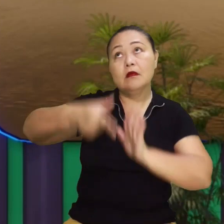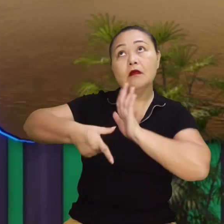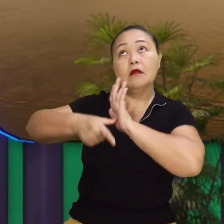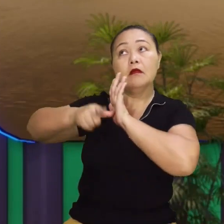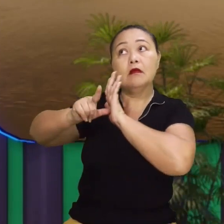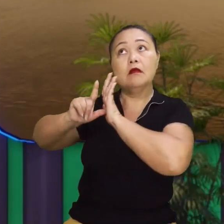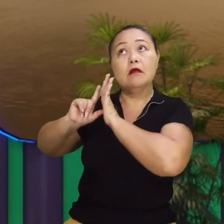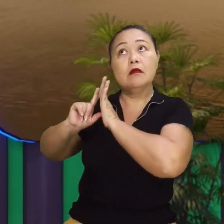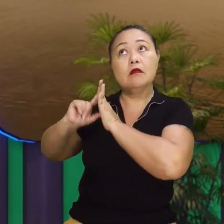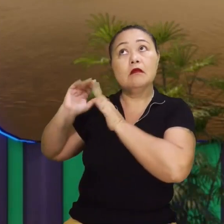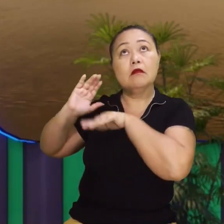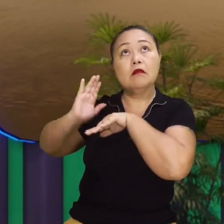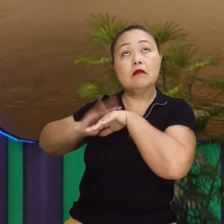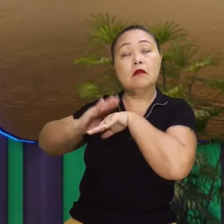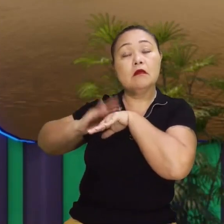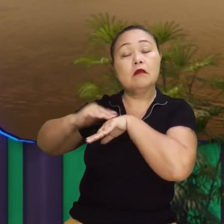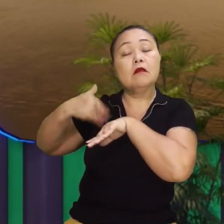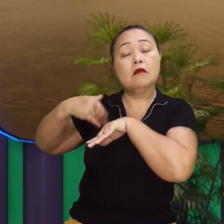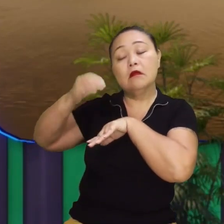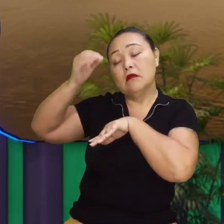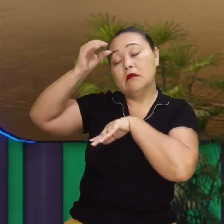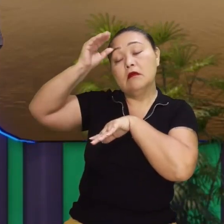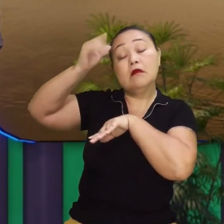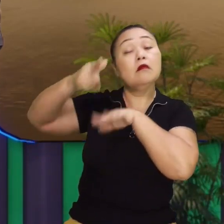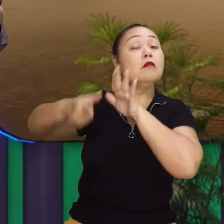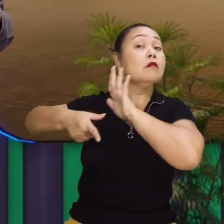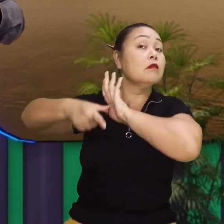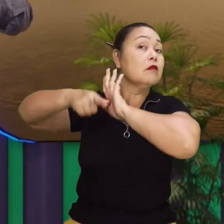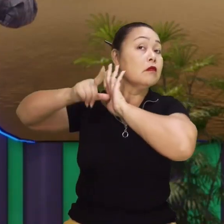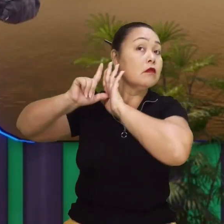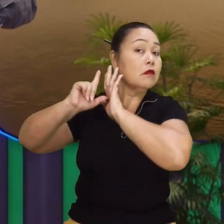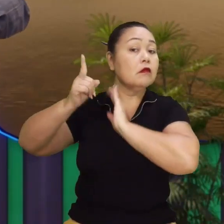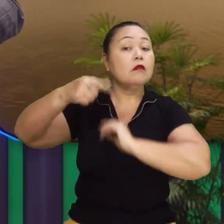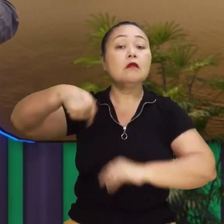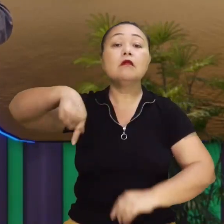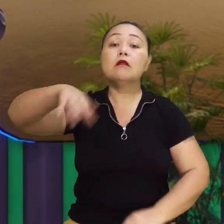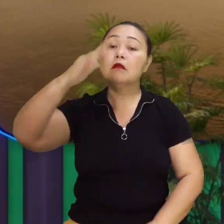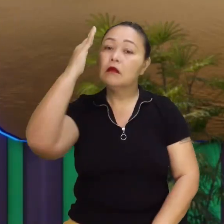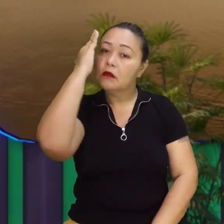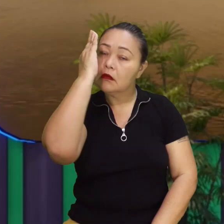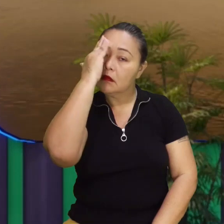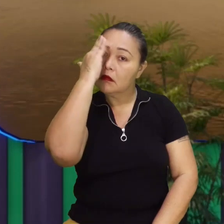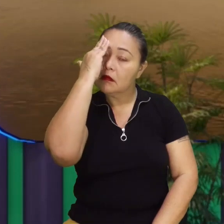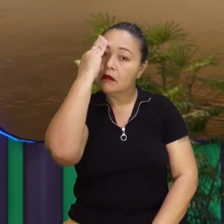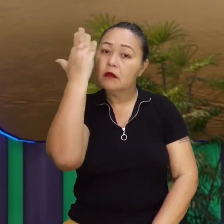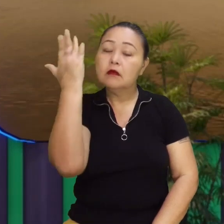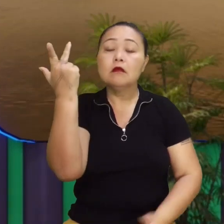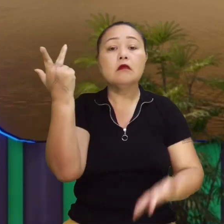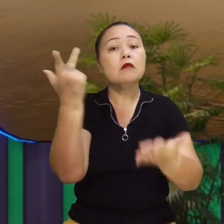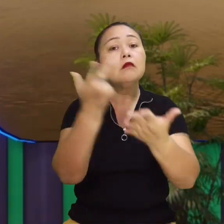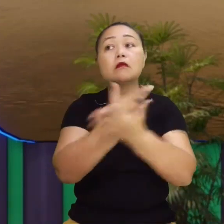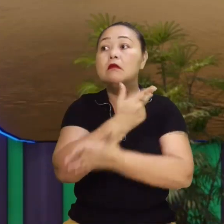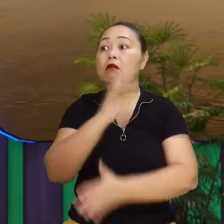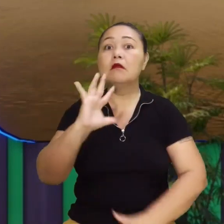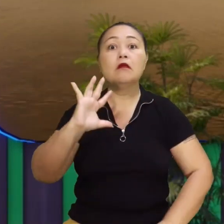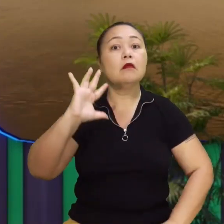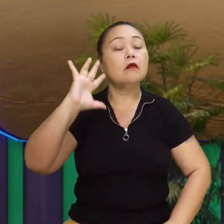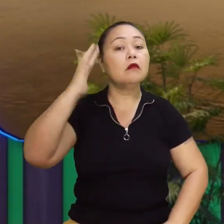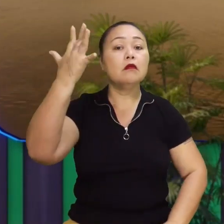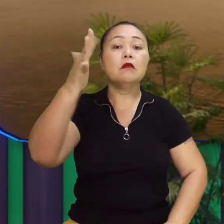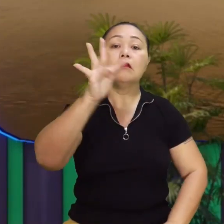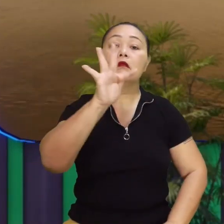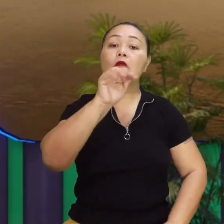se você não tiver um conhecimento anterior para você entender fatos e